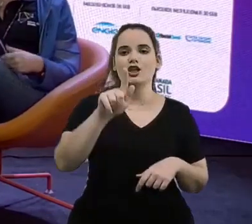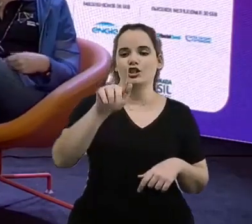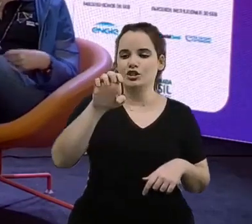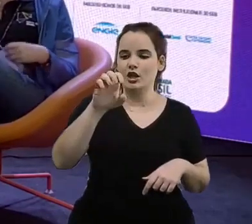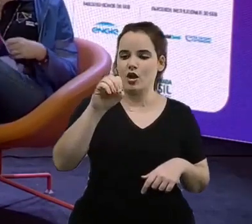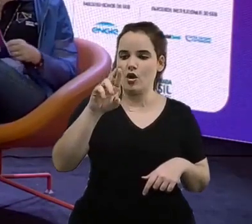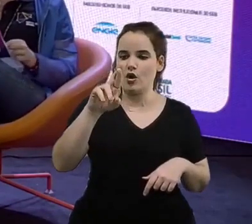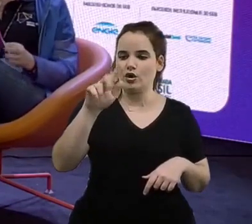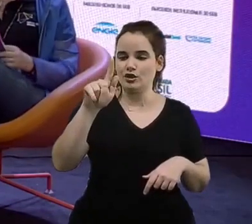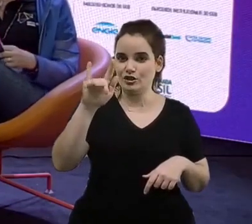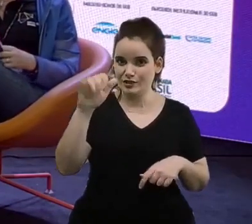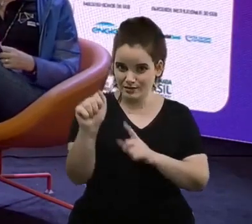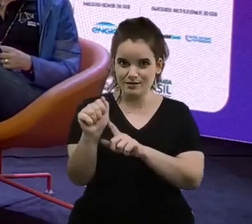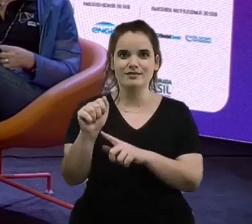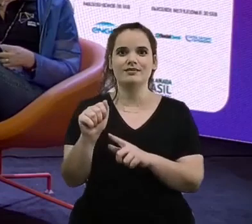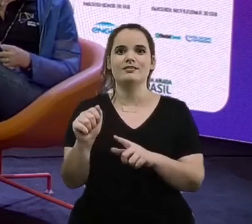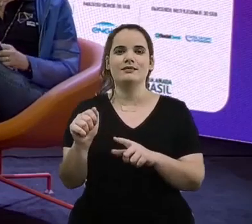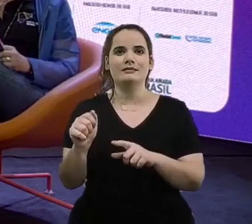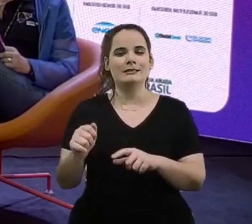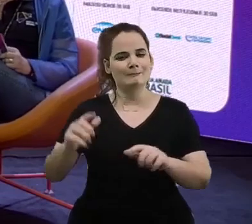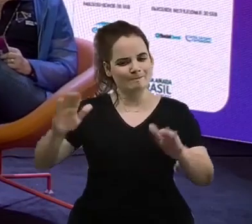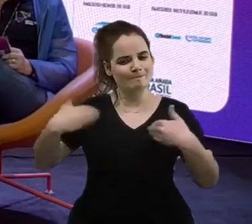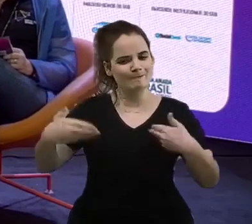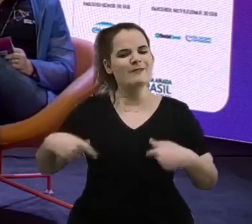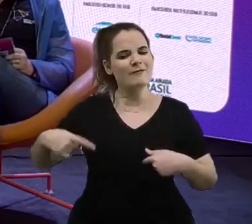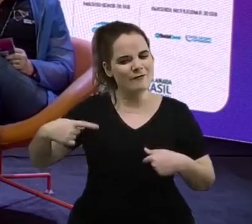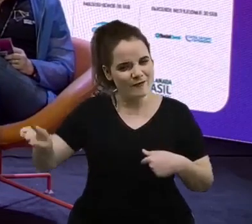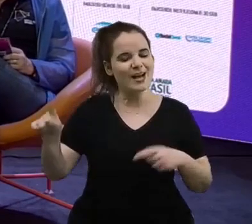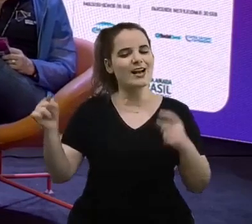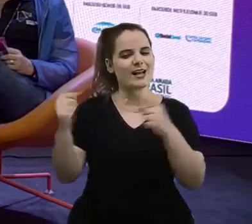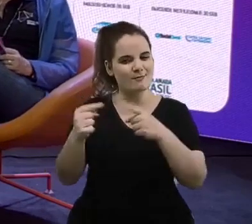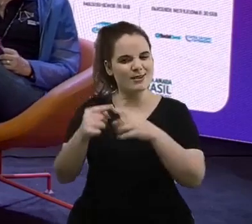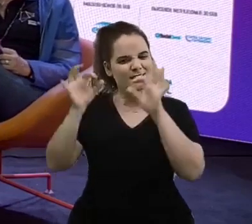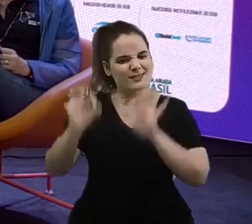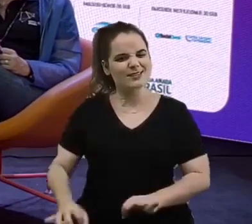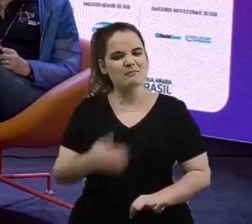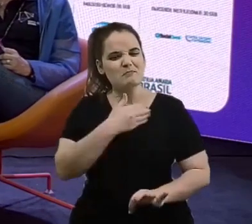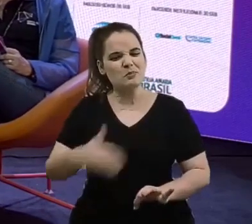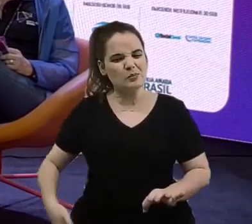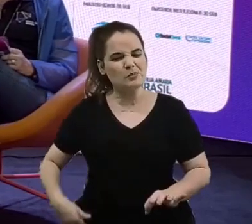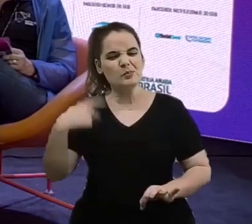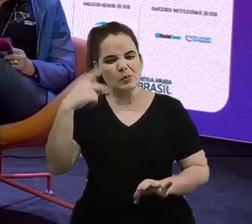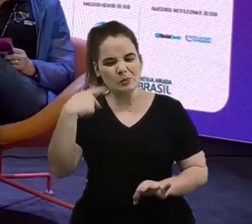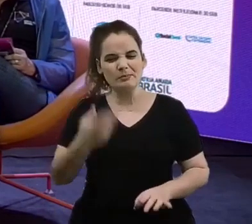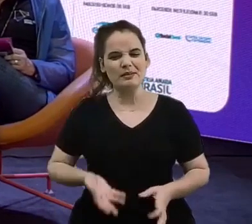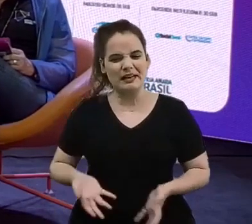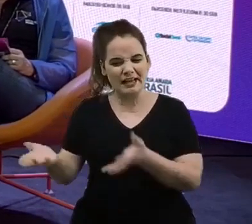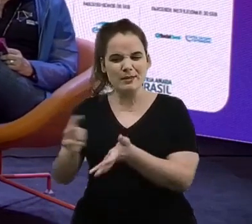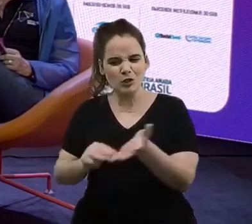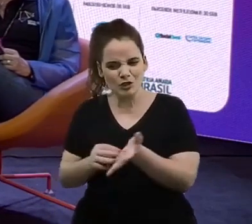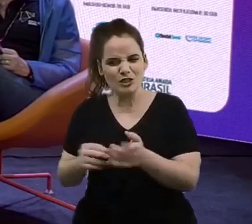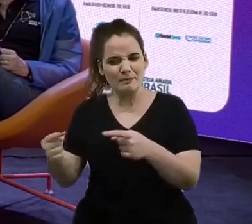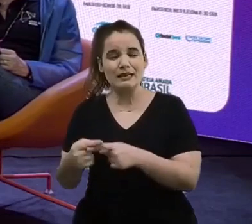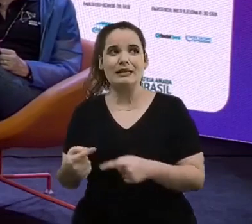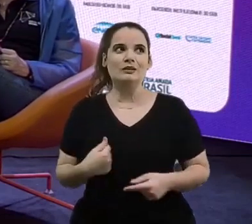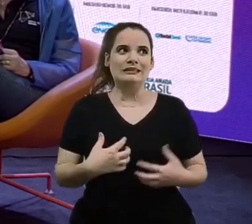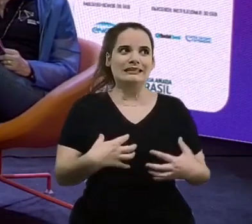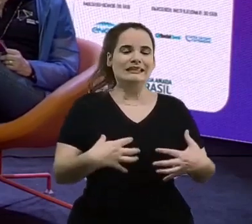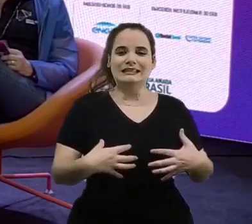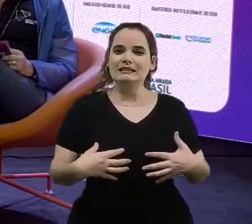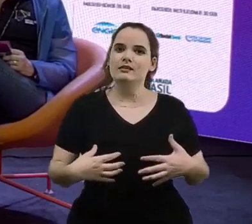de colaboração, de inimagináveis iniciativas de pesquisa e impulsionou a transformação digital em todo o planeta. Mas, acima